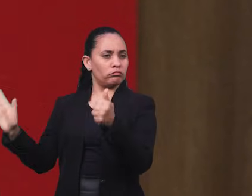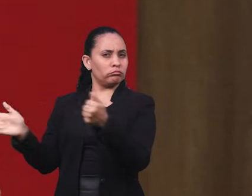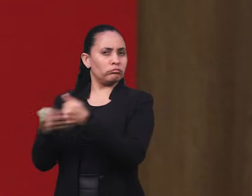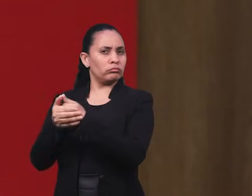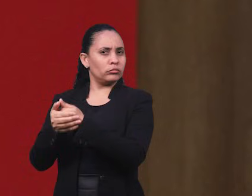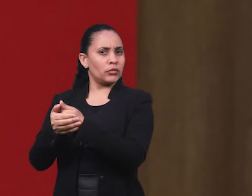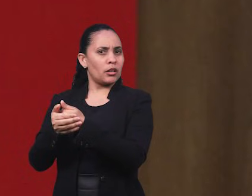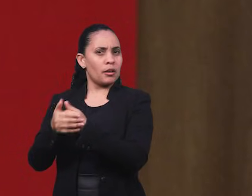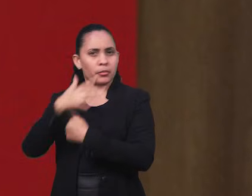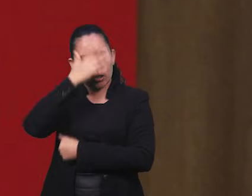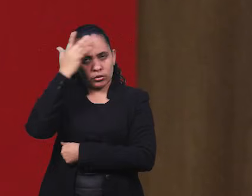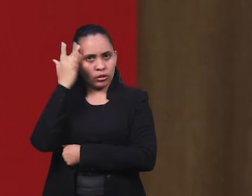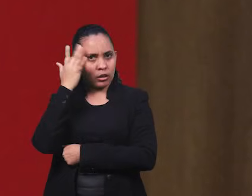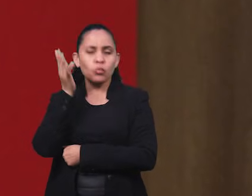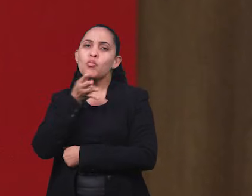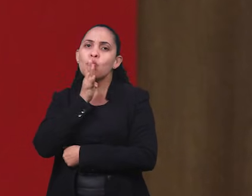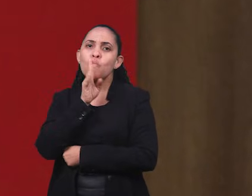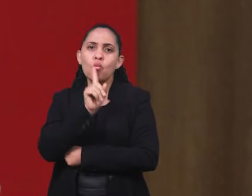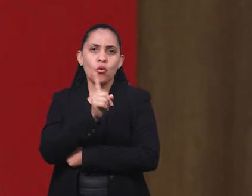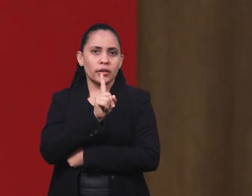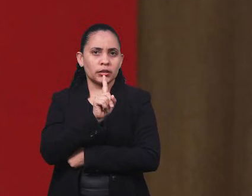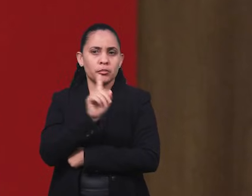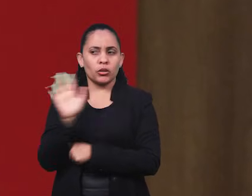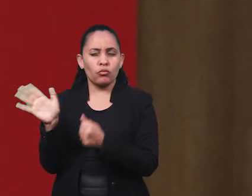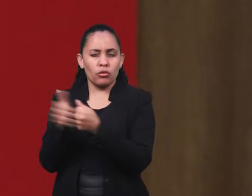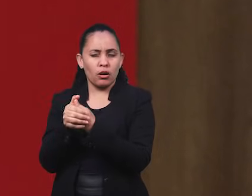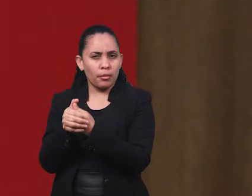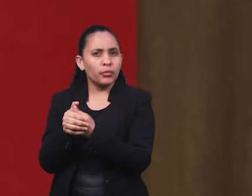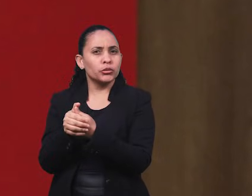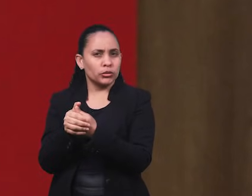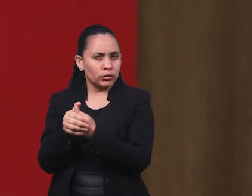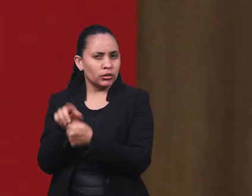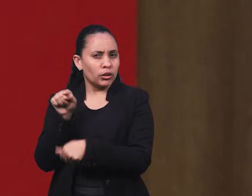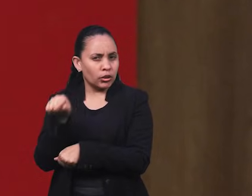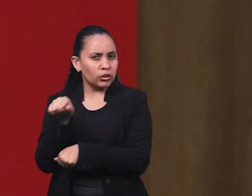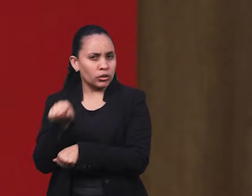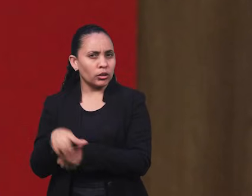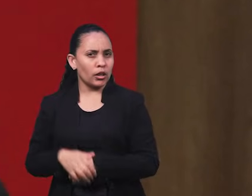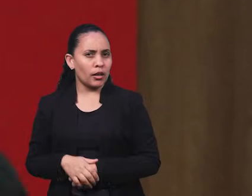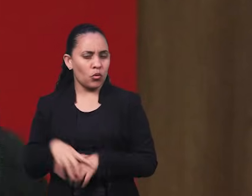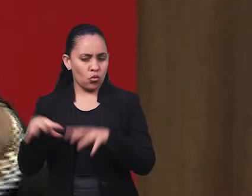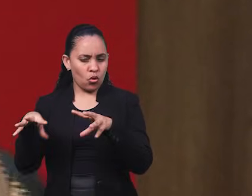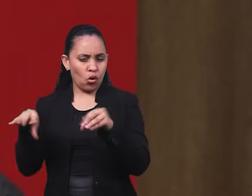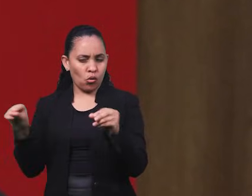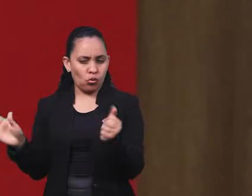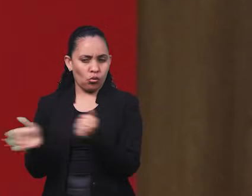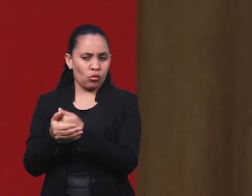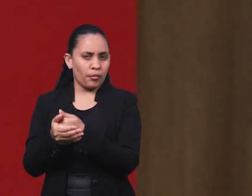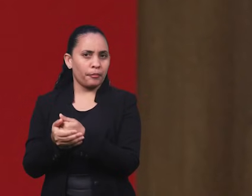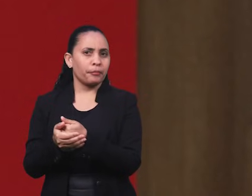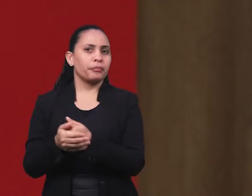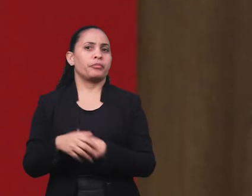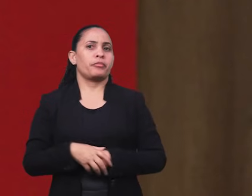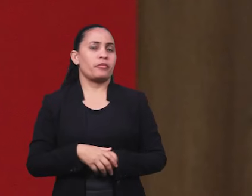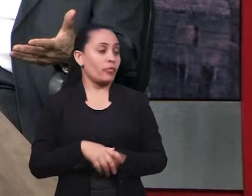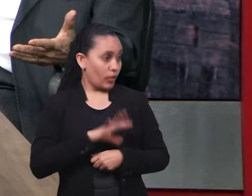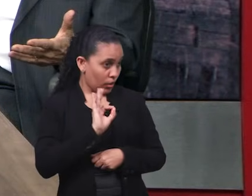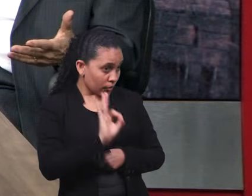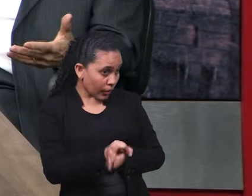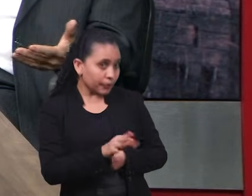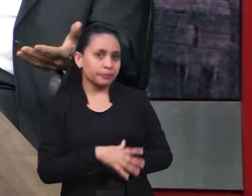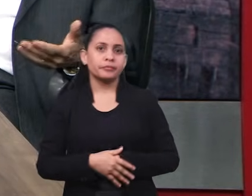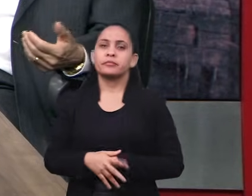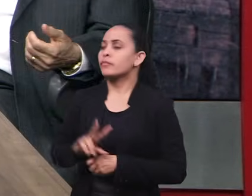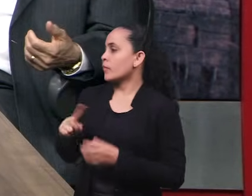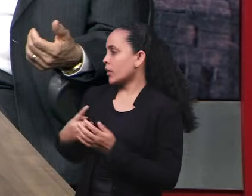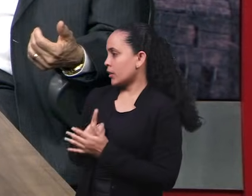basicamente escondido, onde ninguém tinha conhecimento, né? Ele ficou protegido realmente. O castelo virou a proteção dele. Exato. Foi isso mesmo?